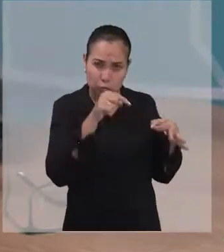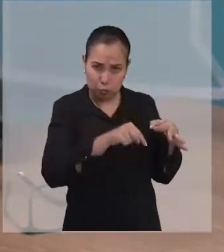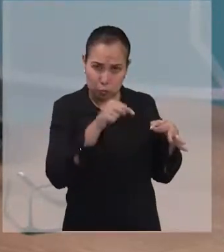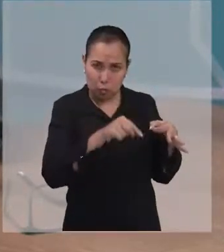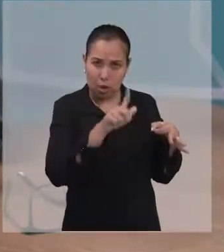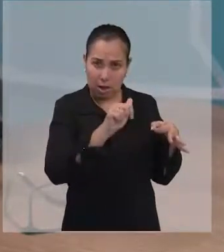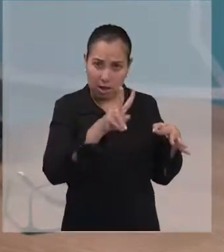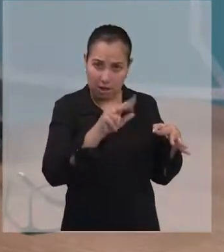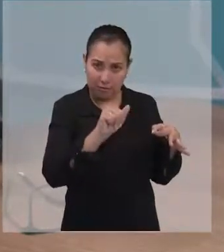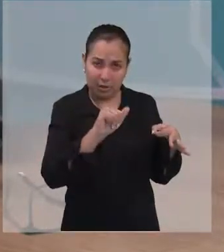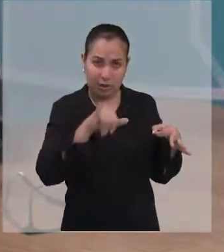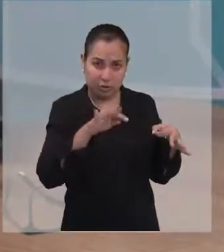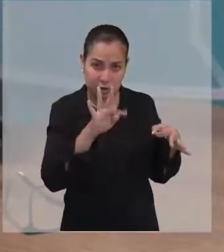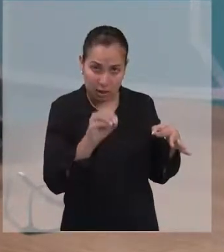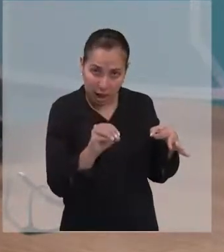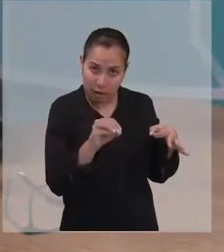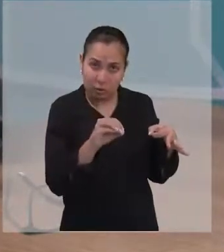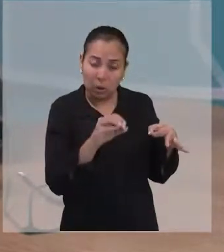já houve várias